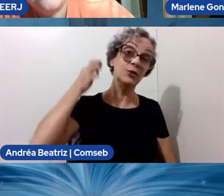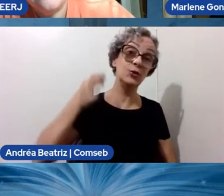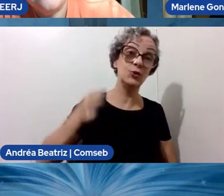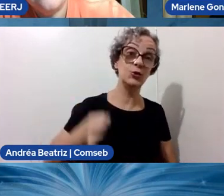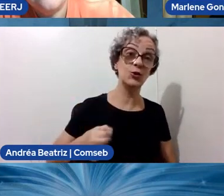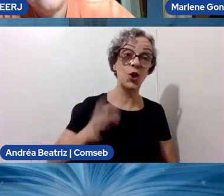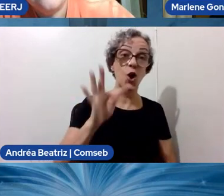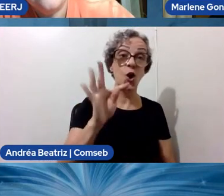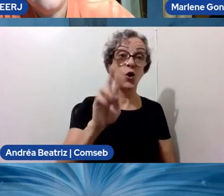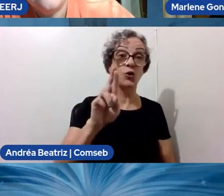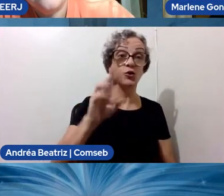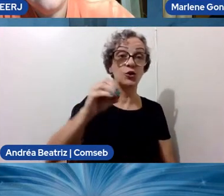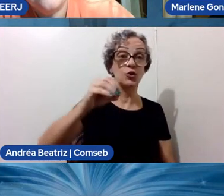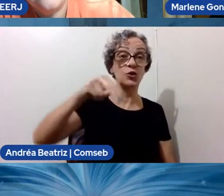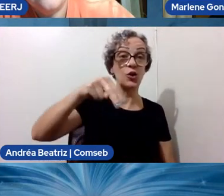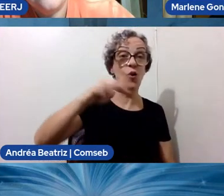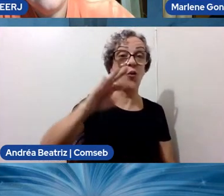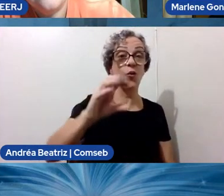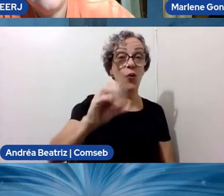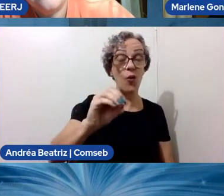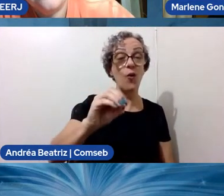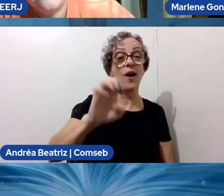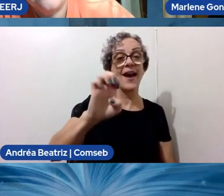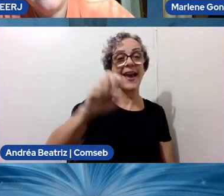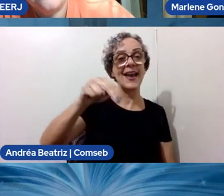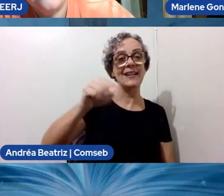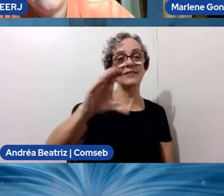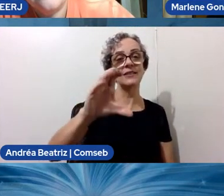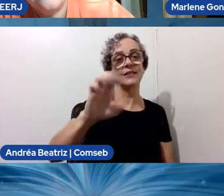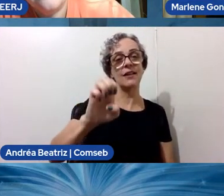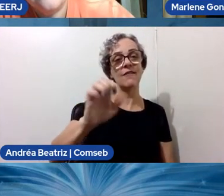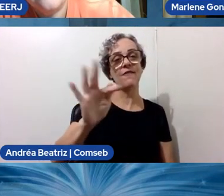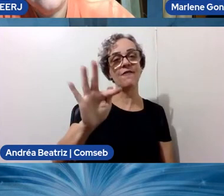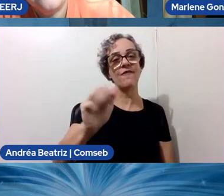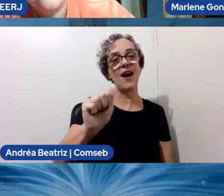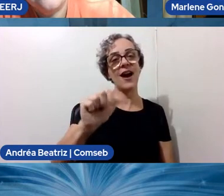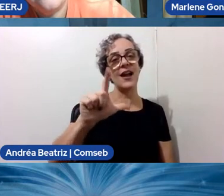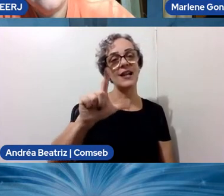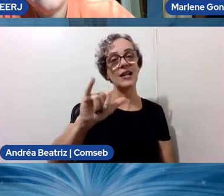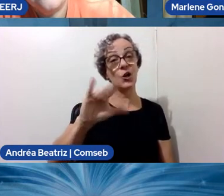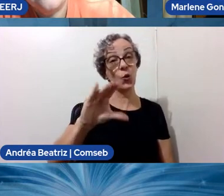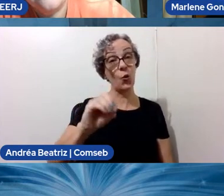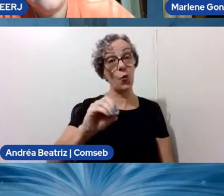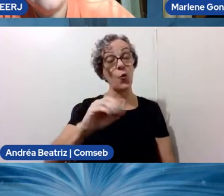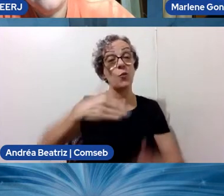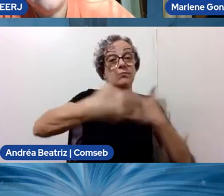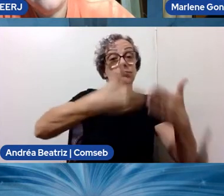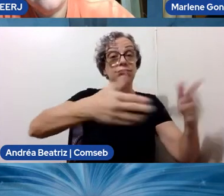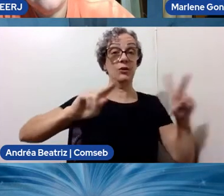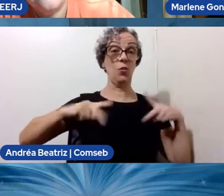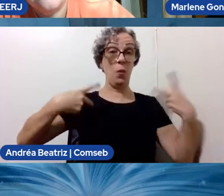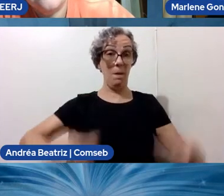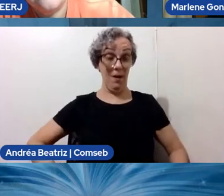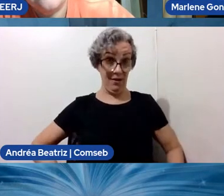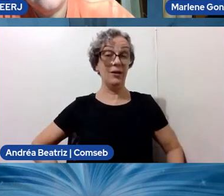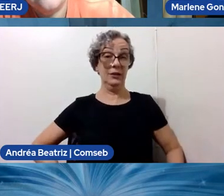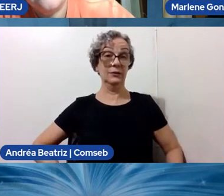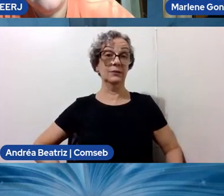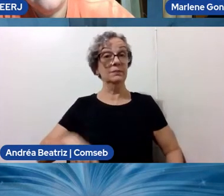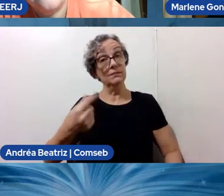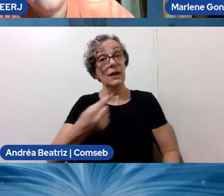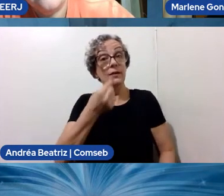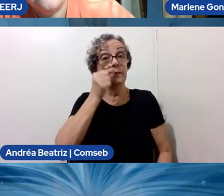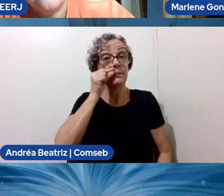E isso o André Luiz é muito feliz em manter isso. A outra coisa que o André Luiz fala é a